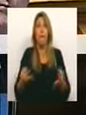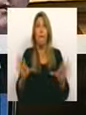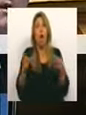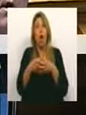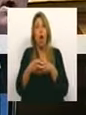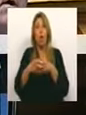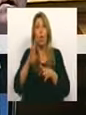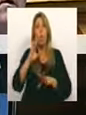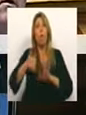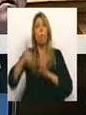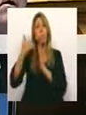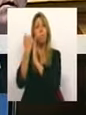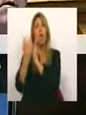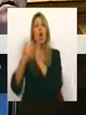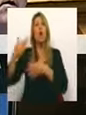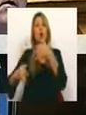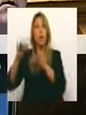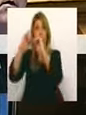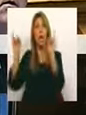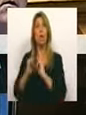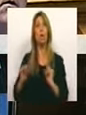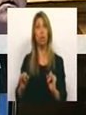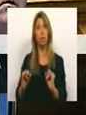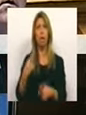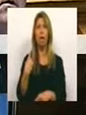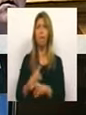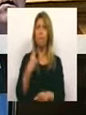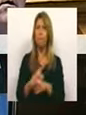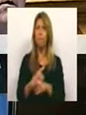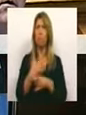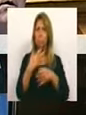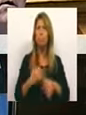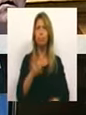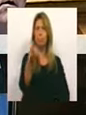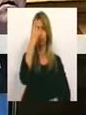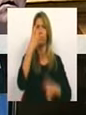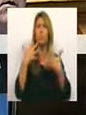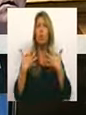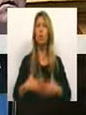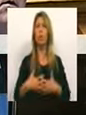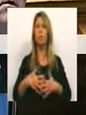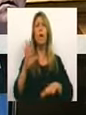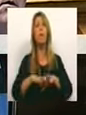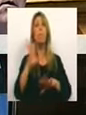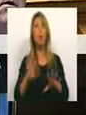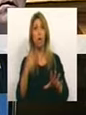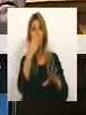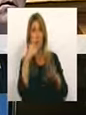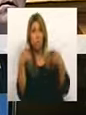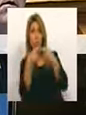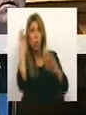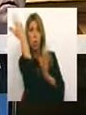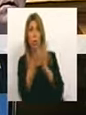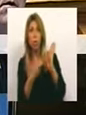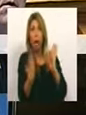jurídica internacional, suscitando mesmo sérias dúvidas relativamente à sua conformação constitucional.